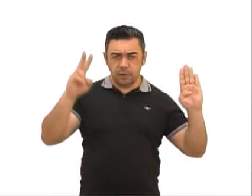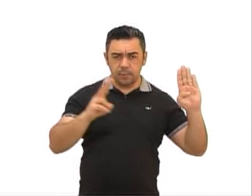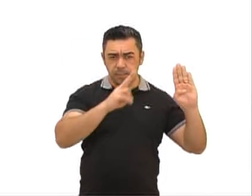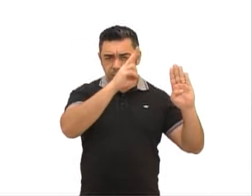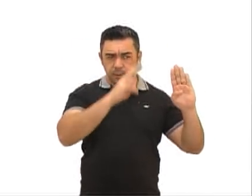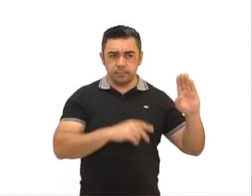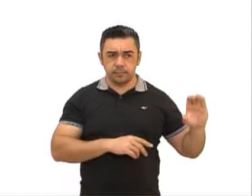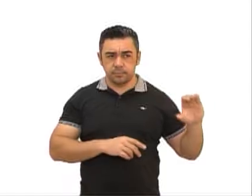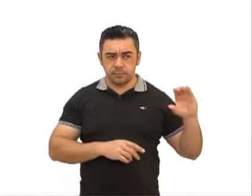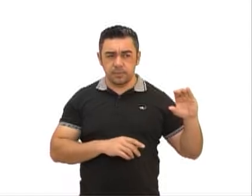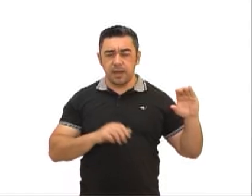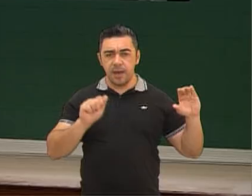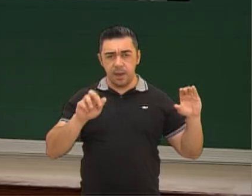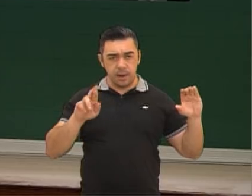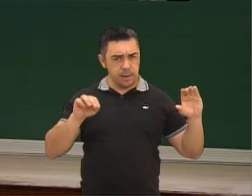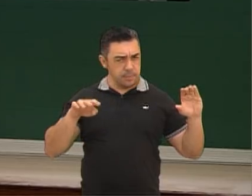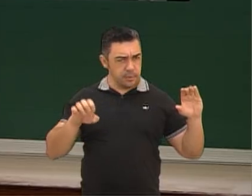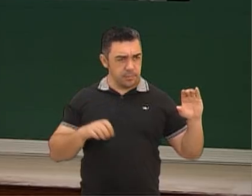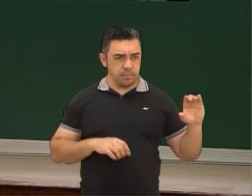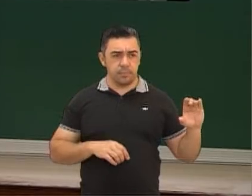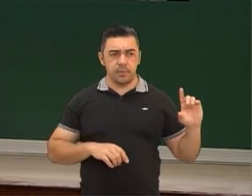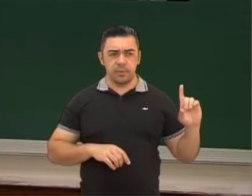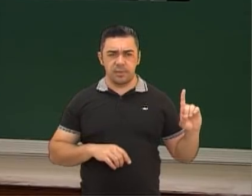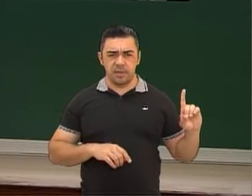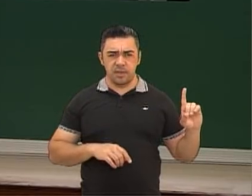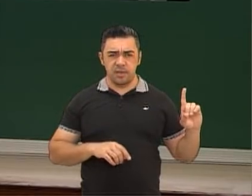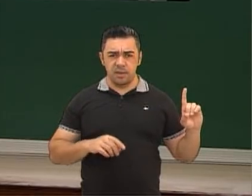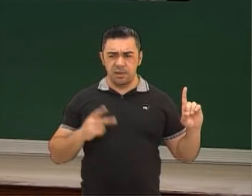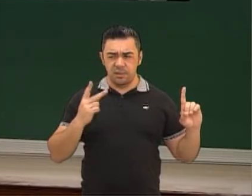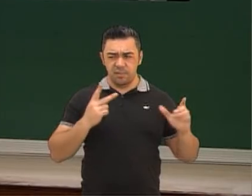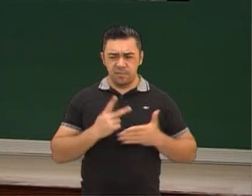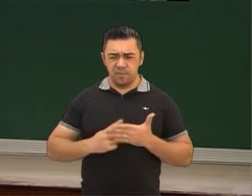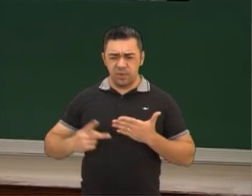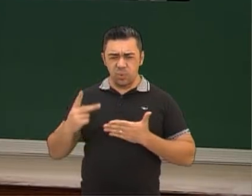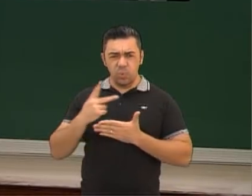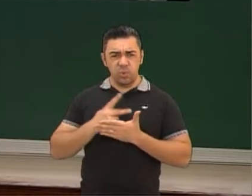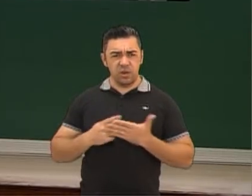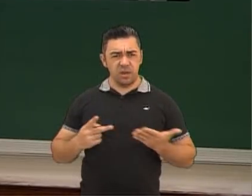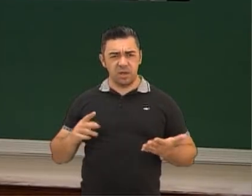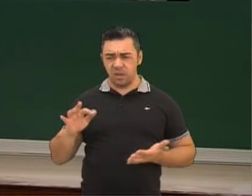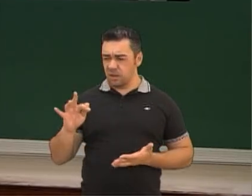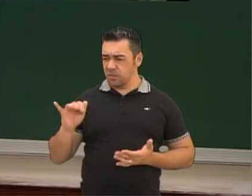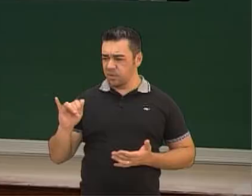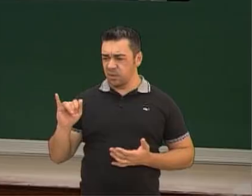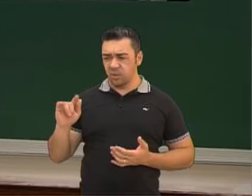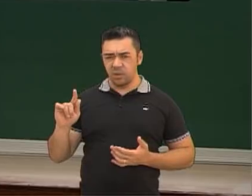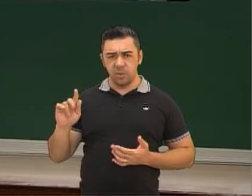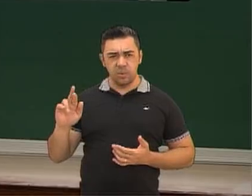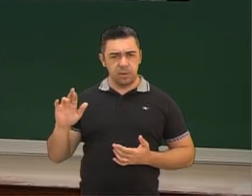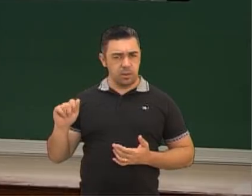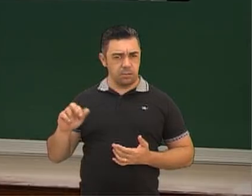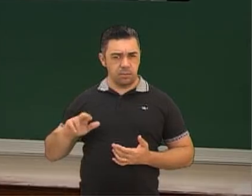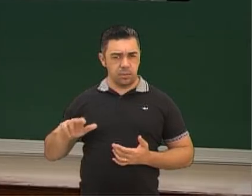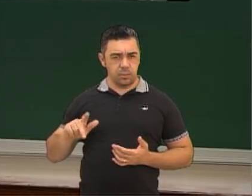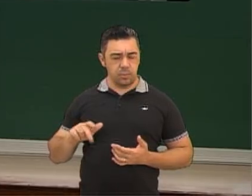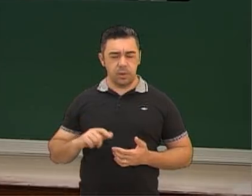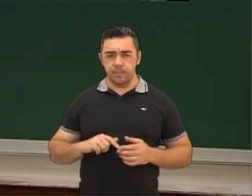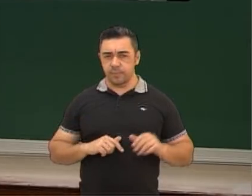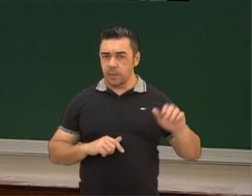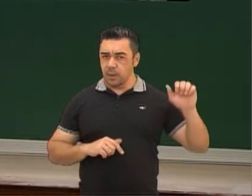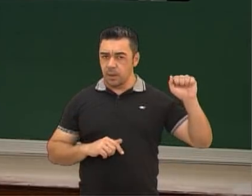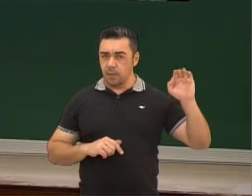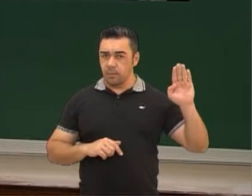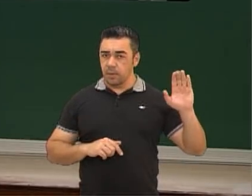arame e figura. Figura nem é uma atividade circense, né? Então, nós ficamos entre